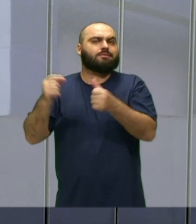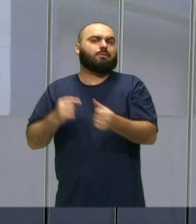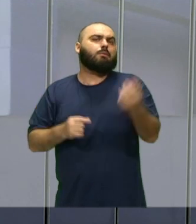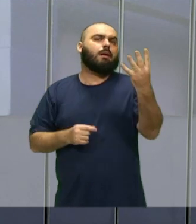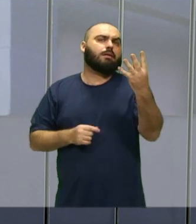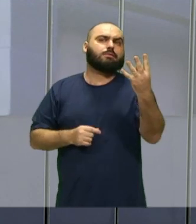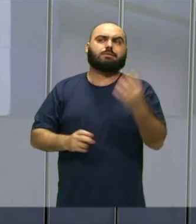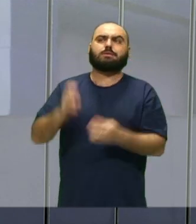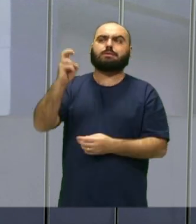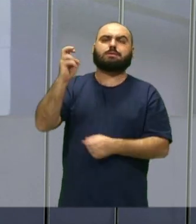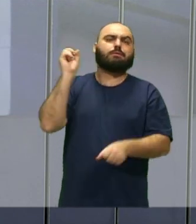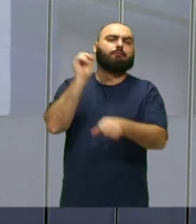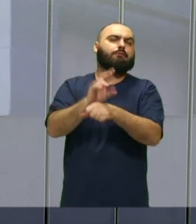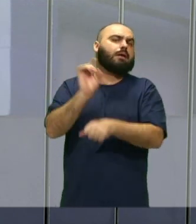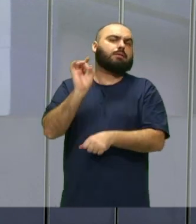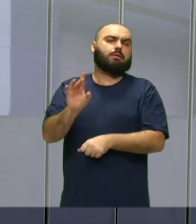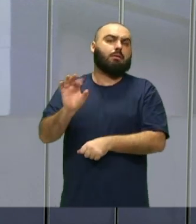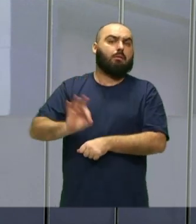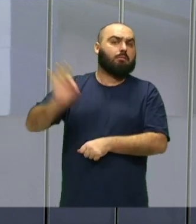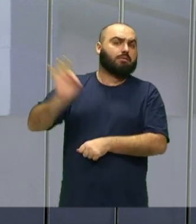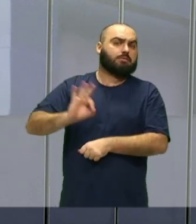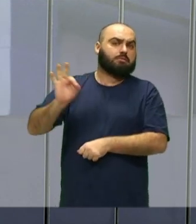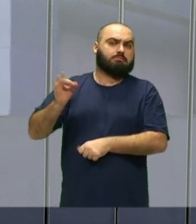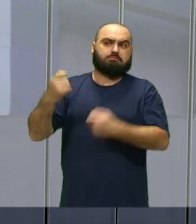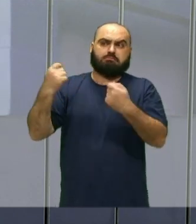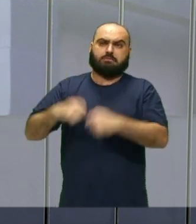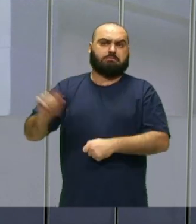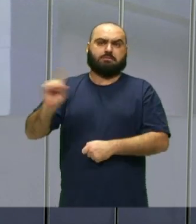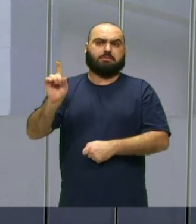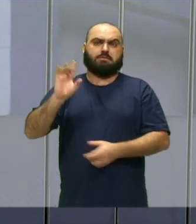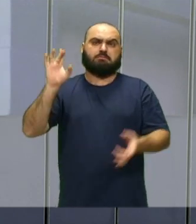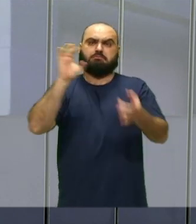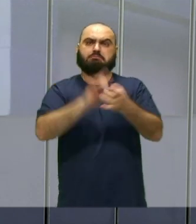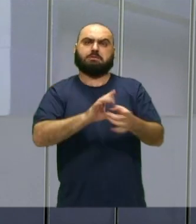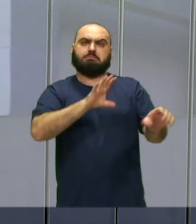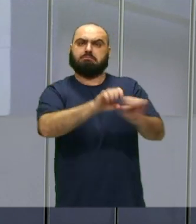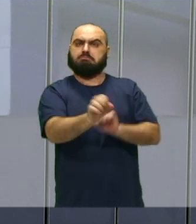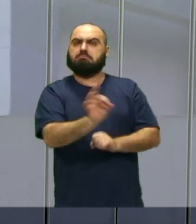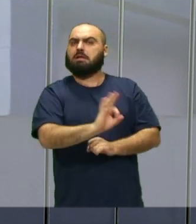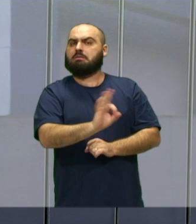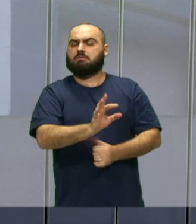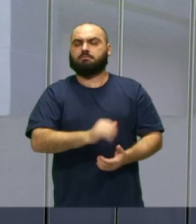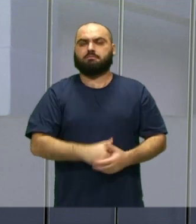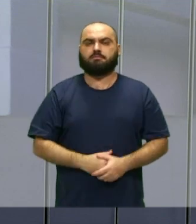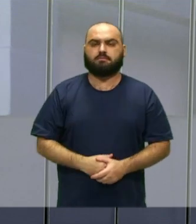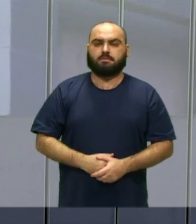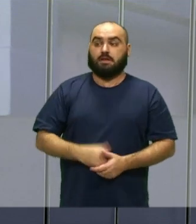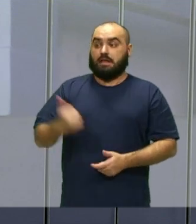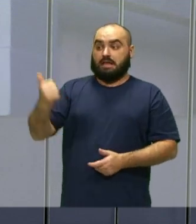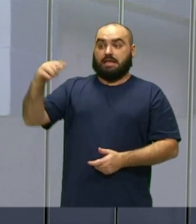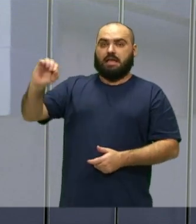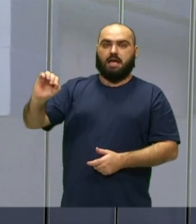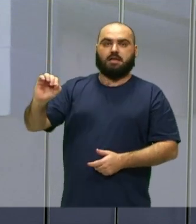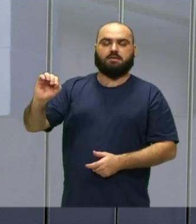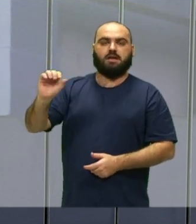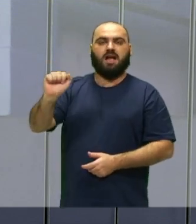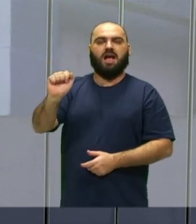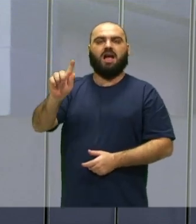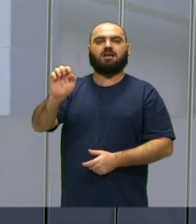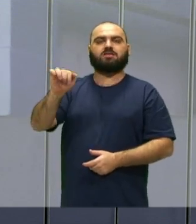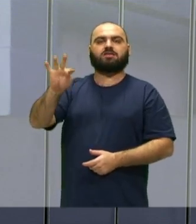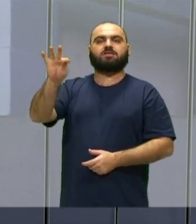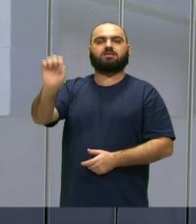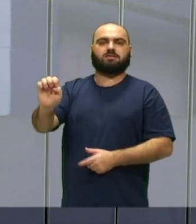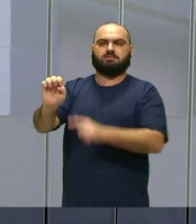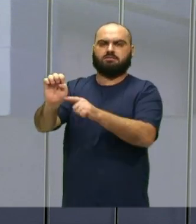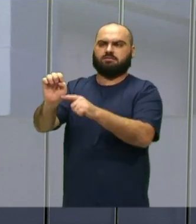5 cargos em comissão, que não precisa ter nenhum vínculo de formação, alguma coisa assim, e 10 agentes. Esses agentes